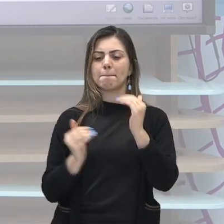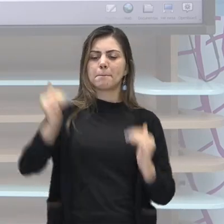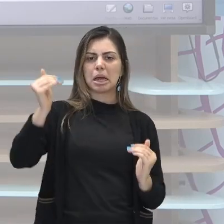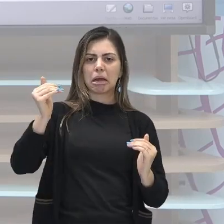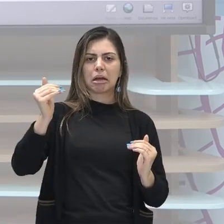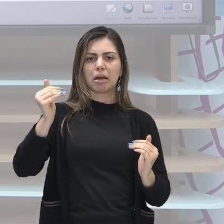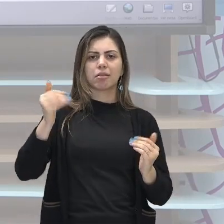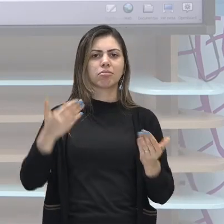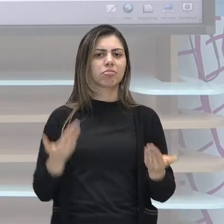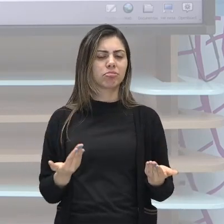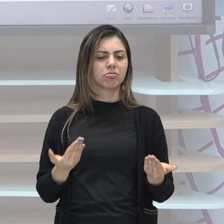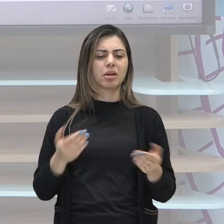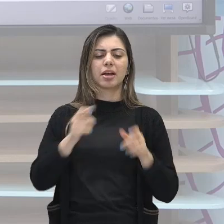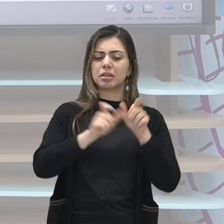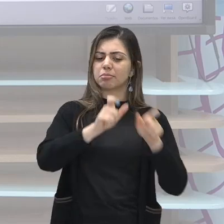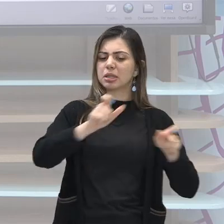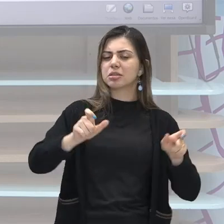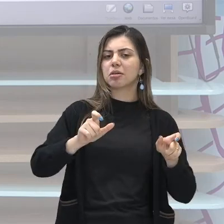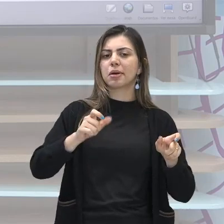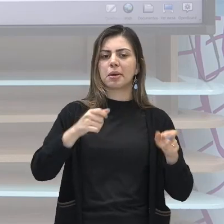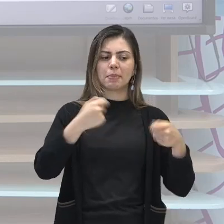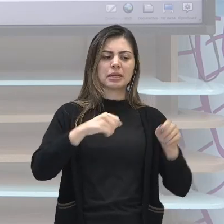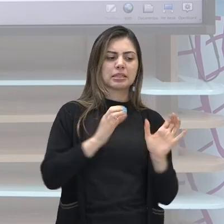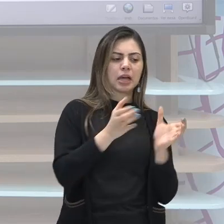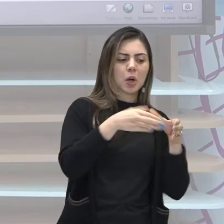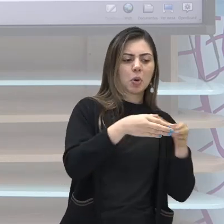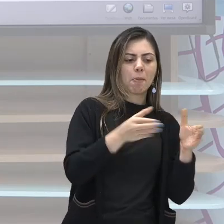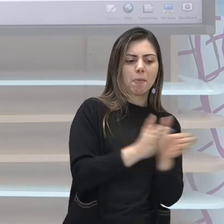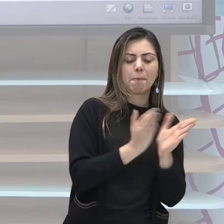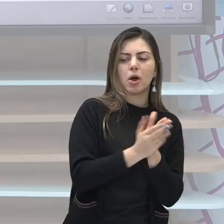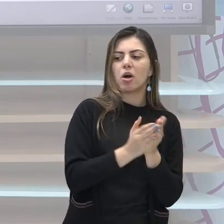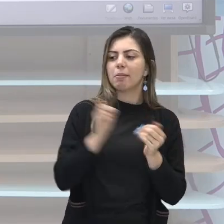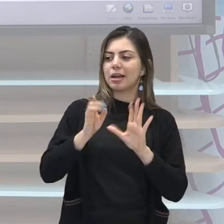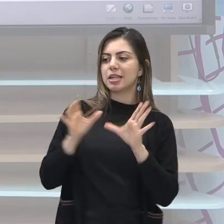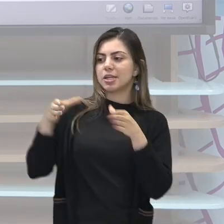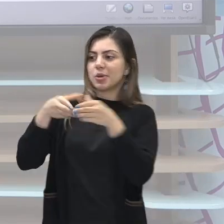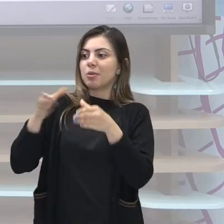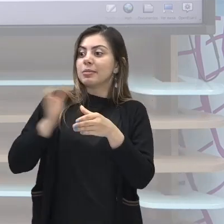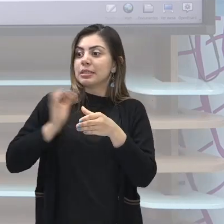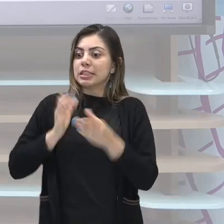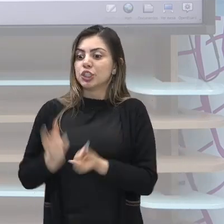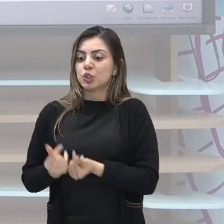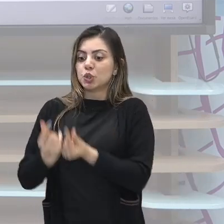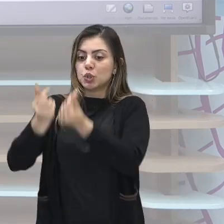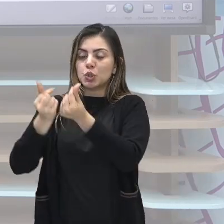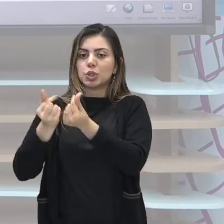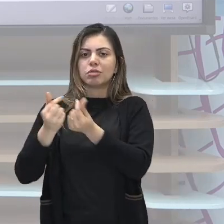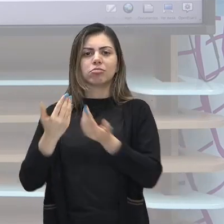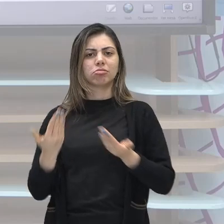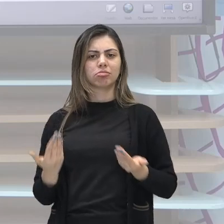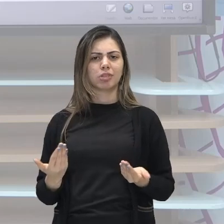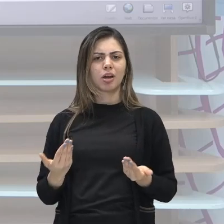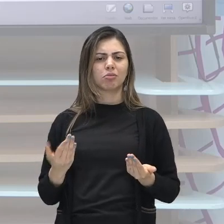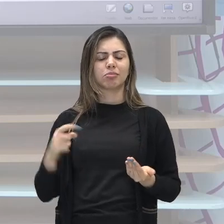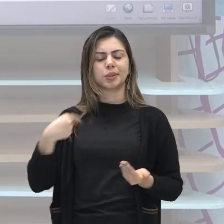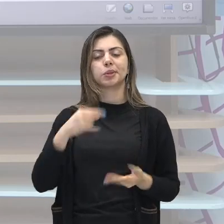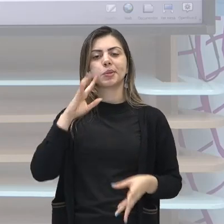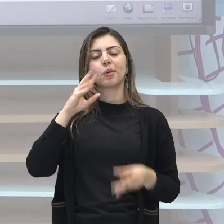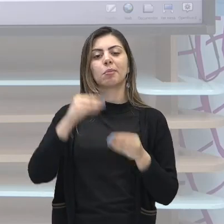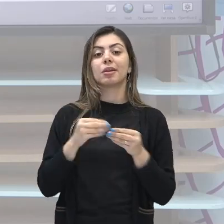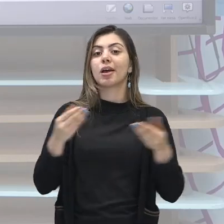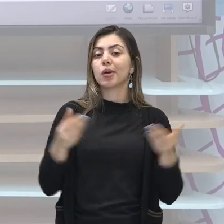desigual. Pessoas precisam não ter nada para que outras tenham tudo. Então, para compreendermos o